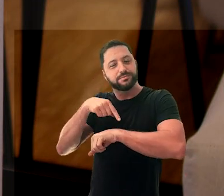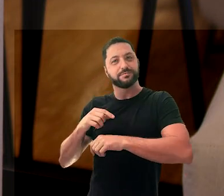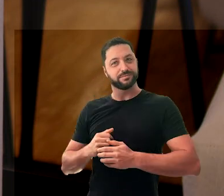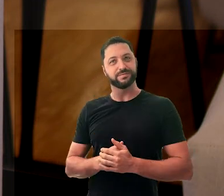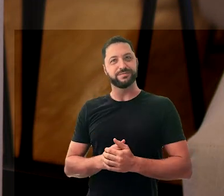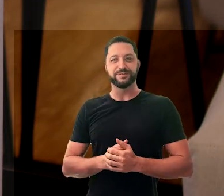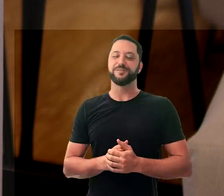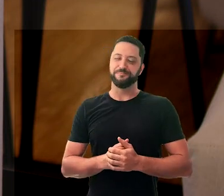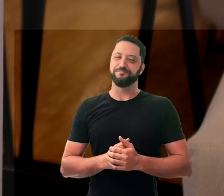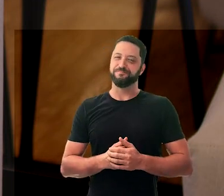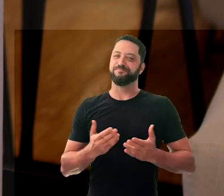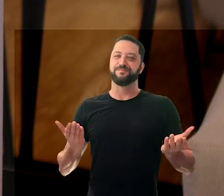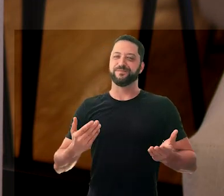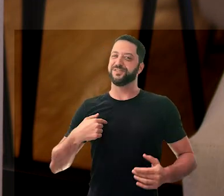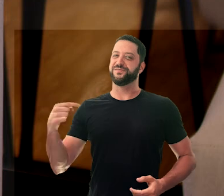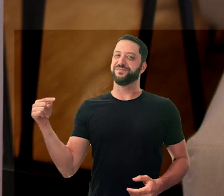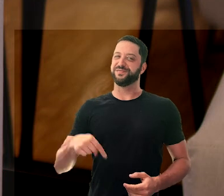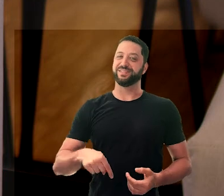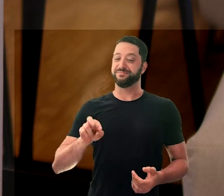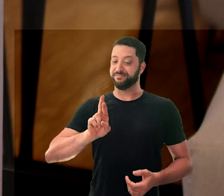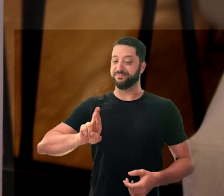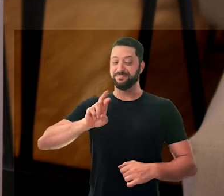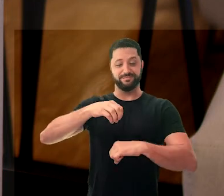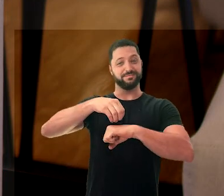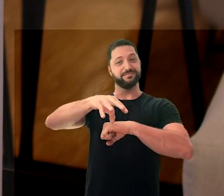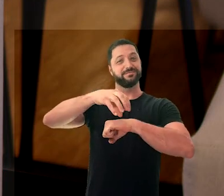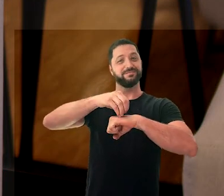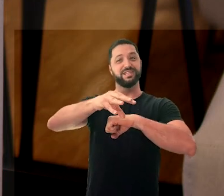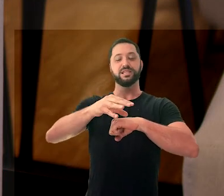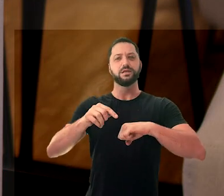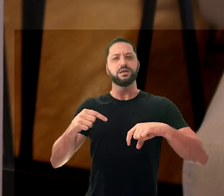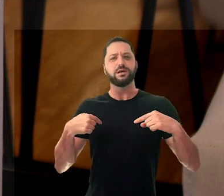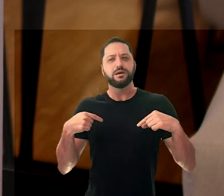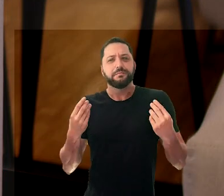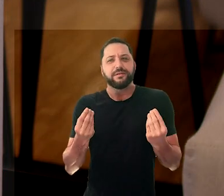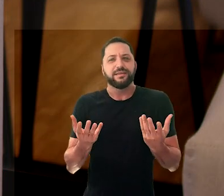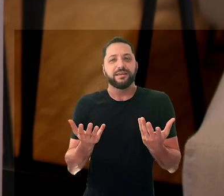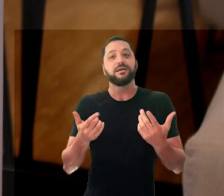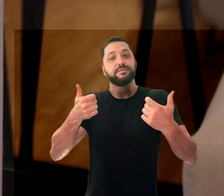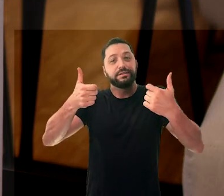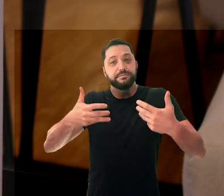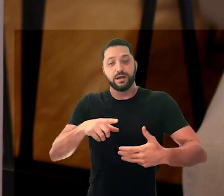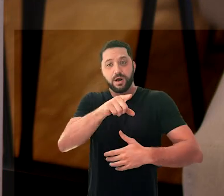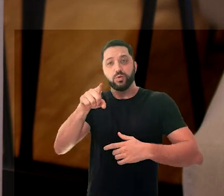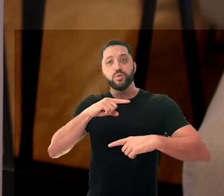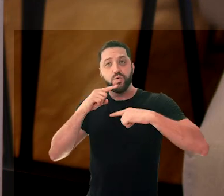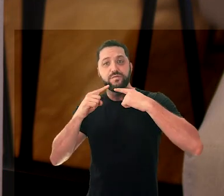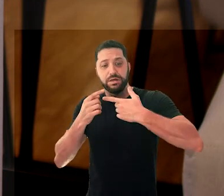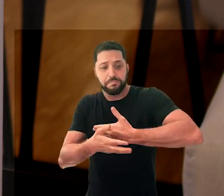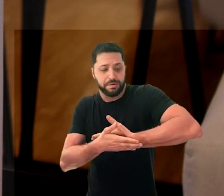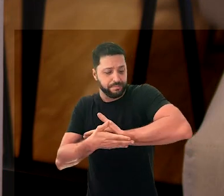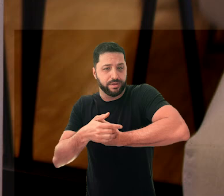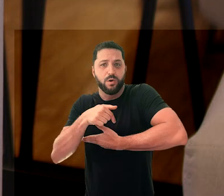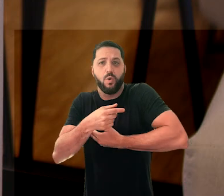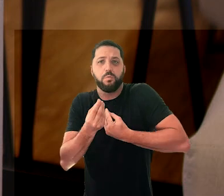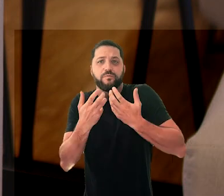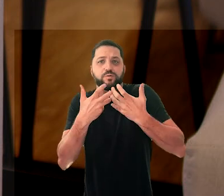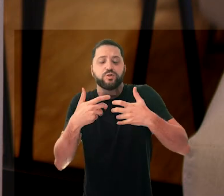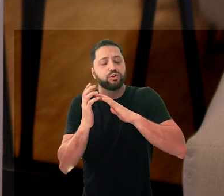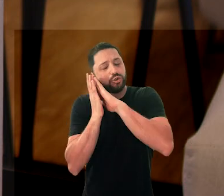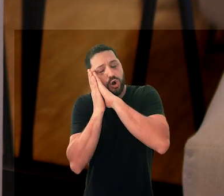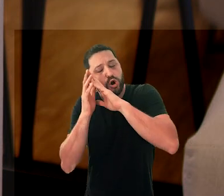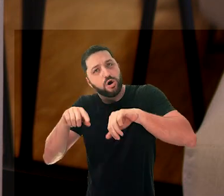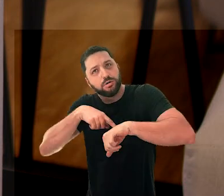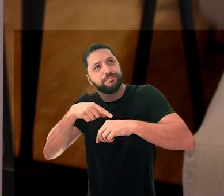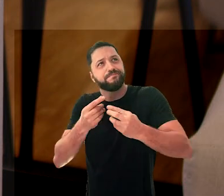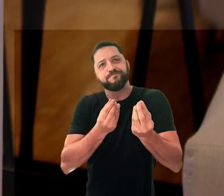clínica. Hoje eu vim aqui no quadro Descomplica falar sobre o sono dos bebês e tirar as dúvidas para que as pessoas possam